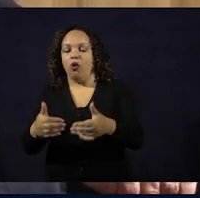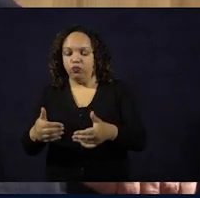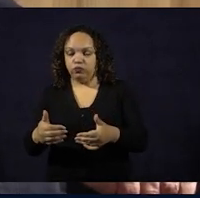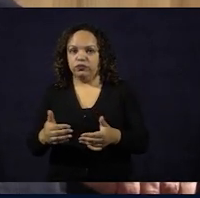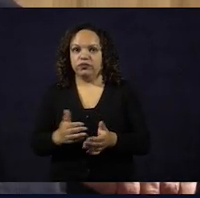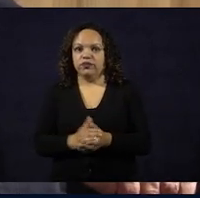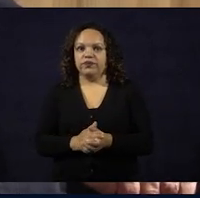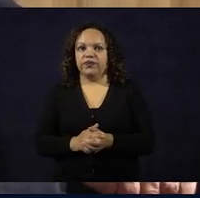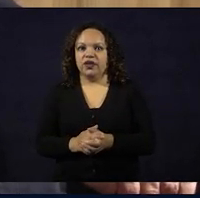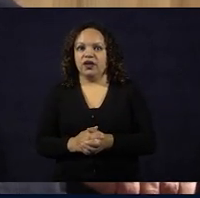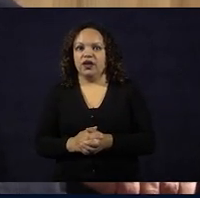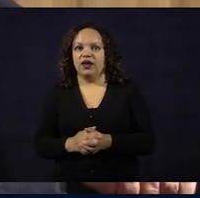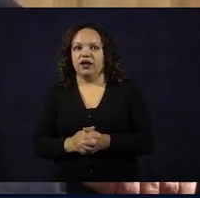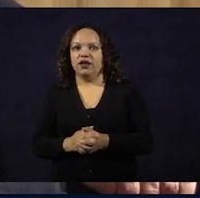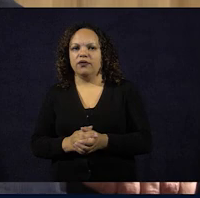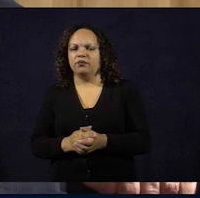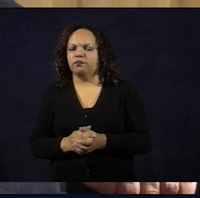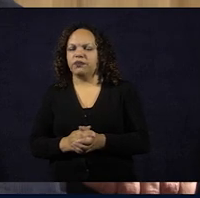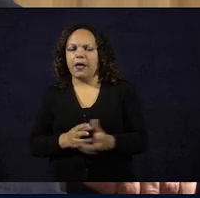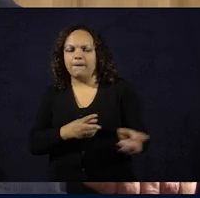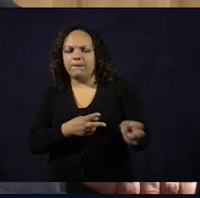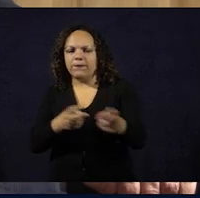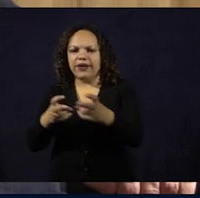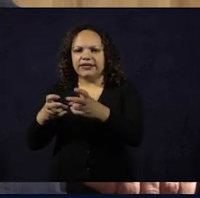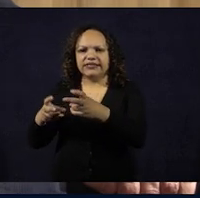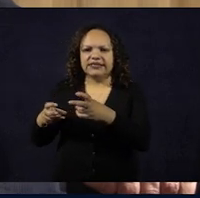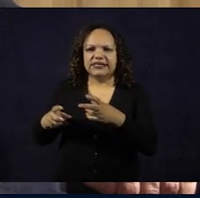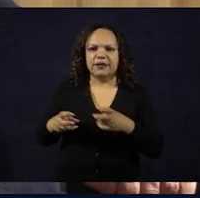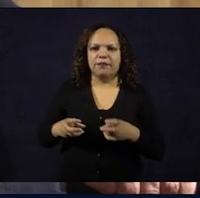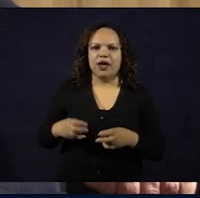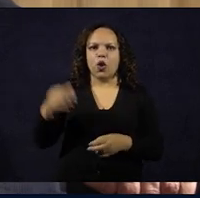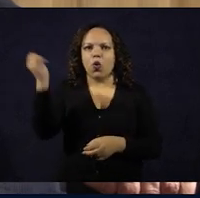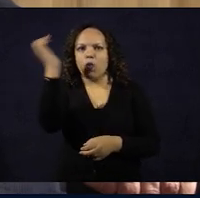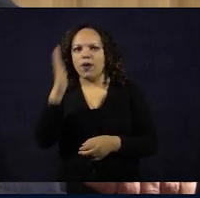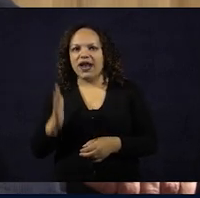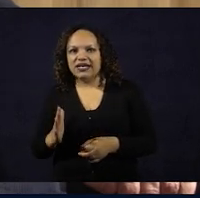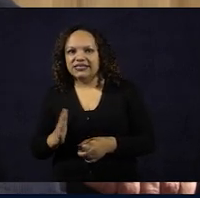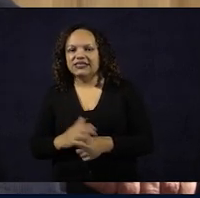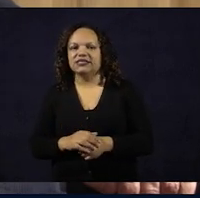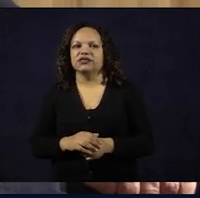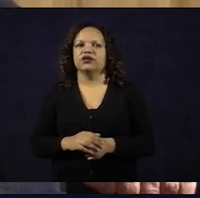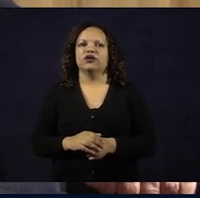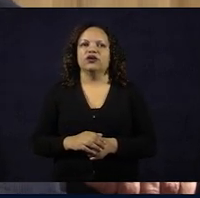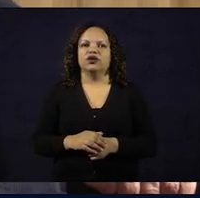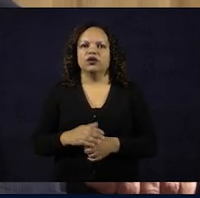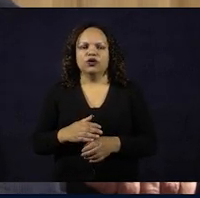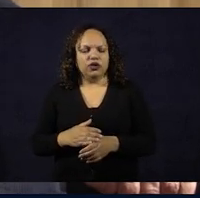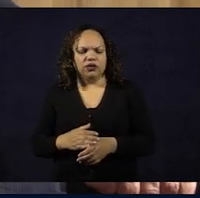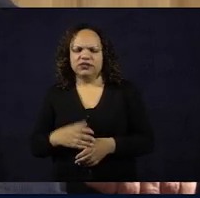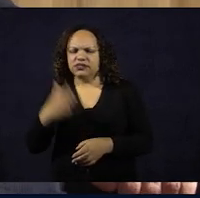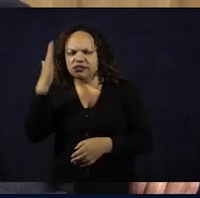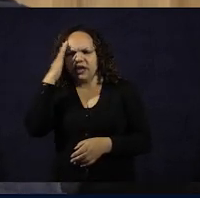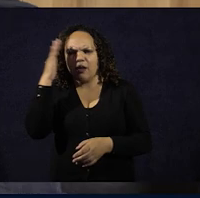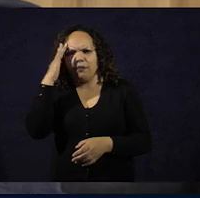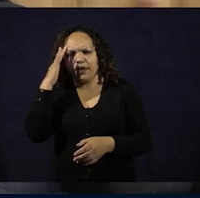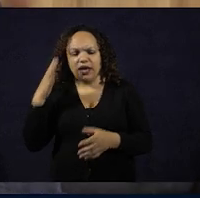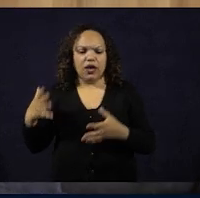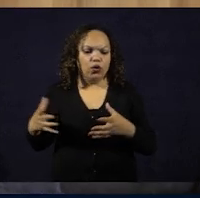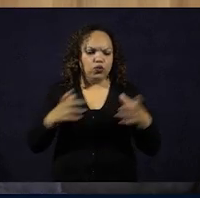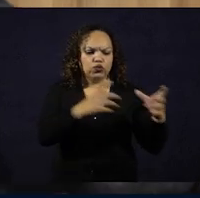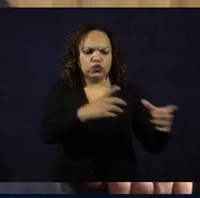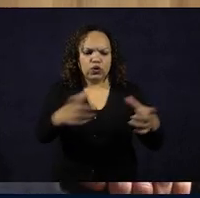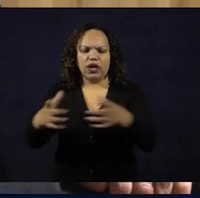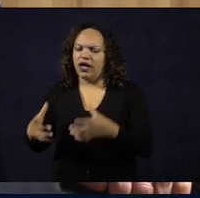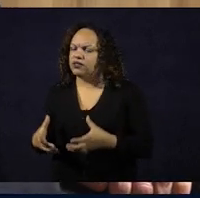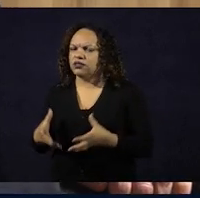cadeia é olhar a irradiação do que a gente vem fazendo pro resto né Fazer o track em rastreabilidade todo esse processo para que a gente